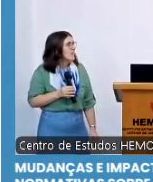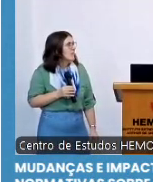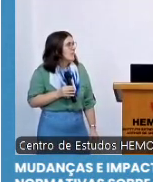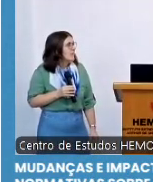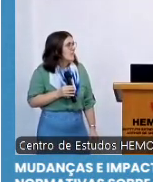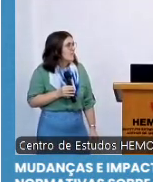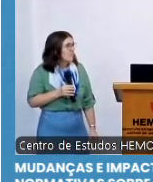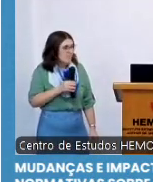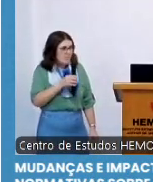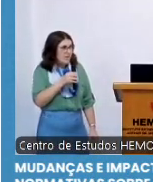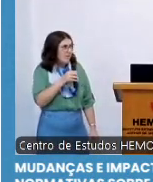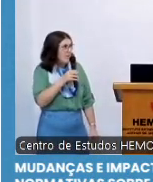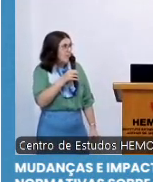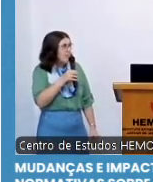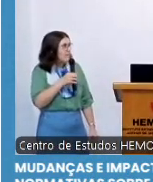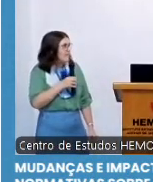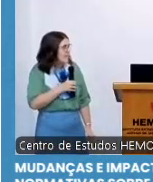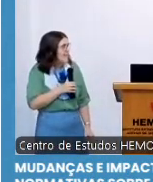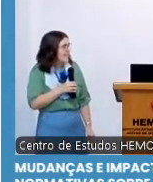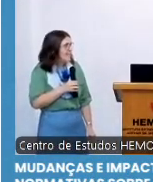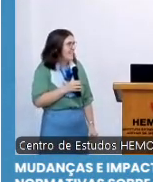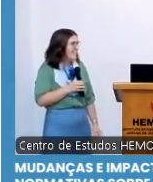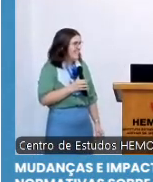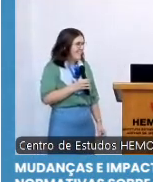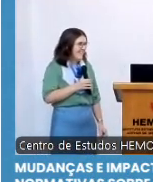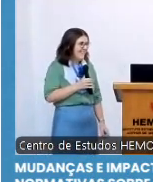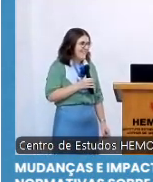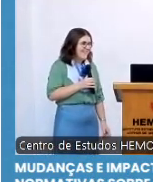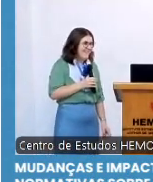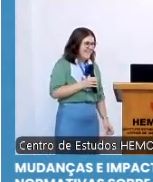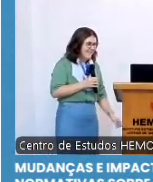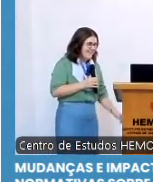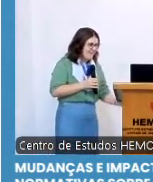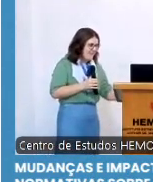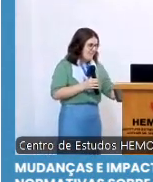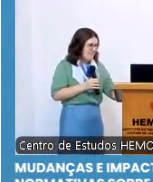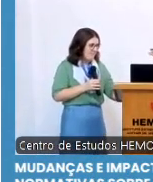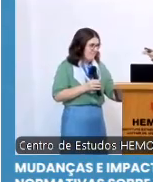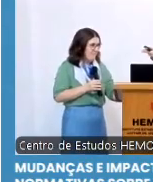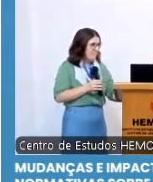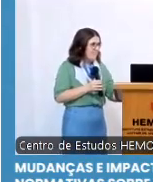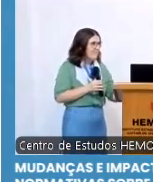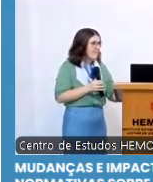Então, Para terminar, né? para finalizar, sim?